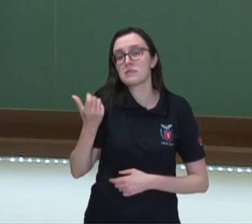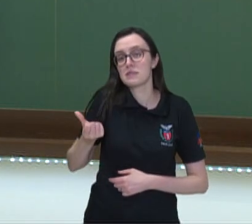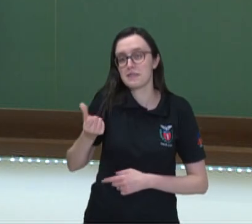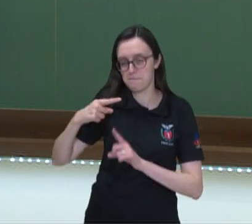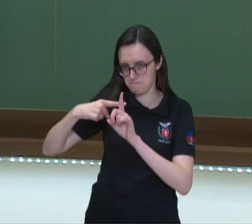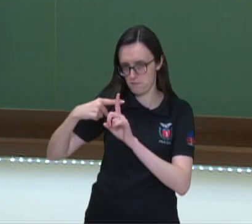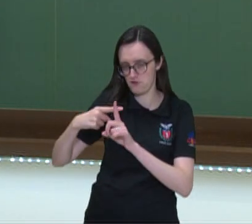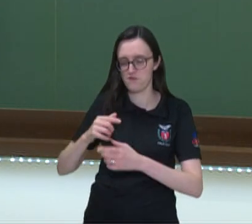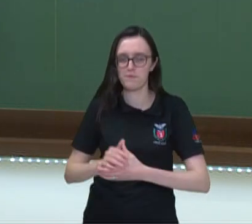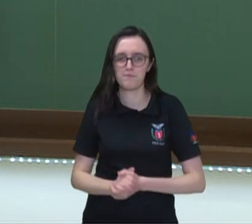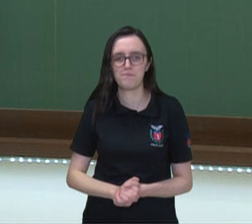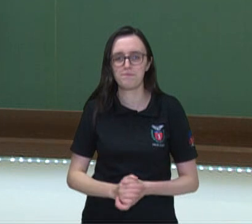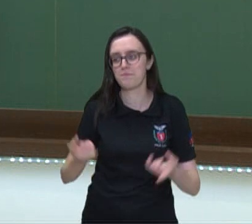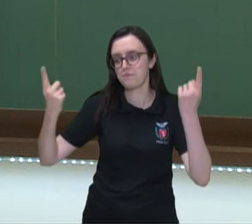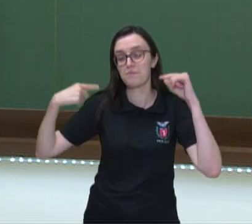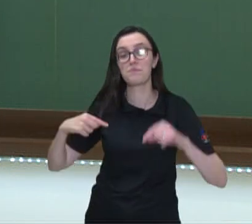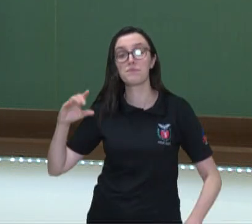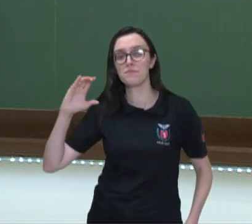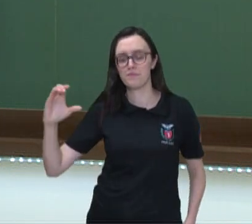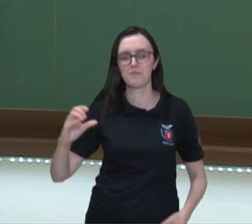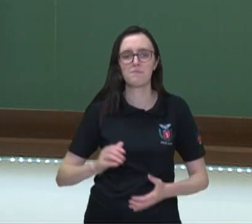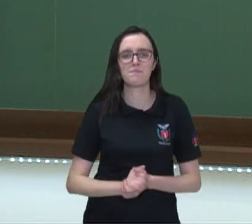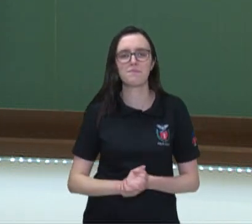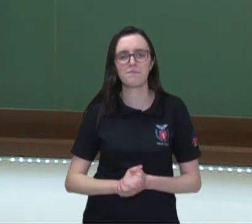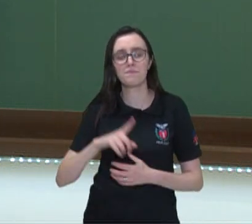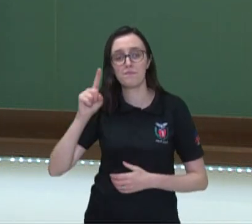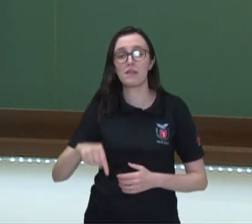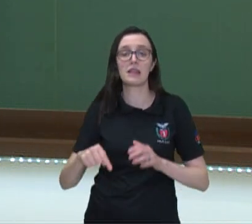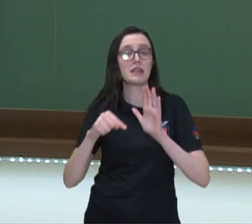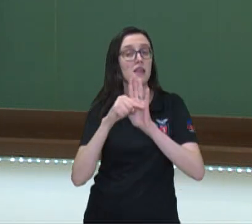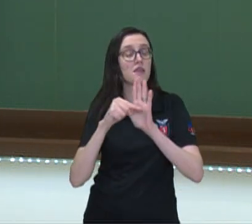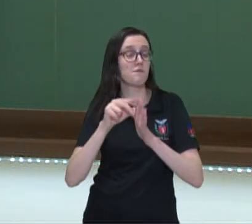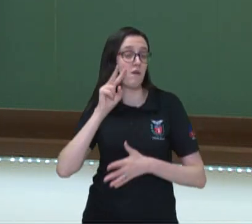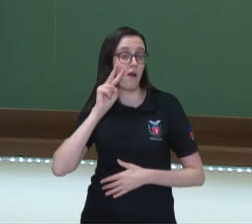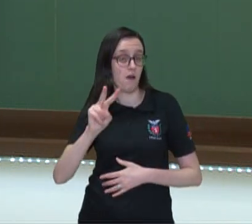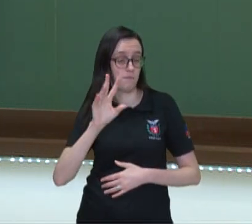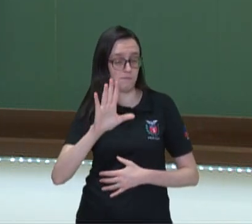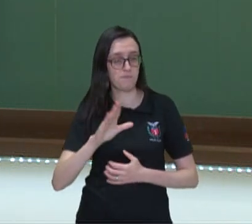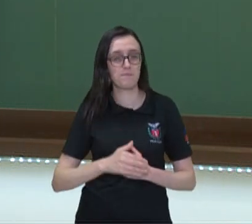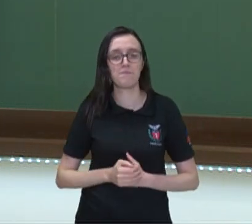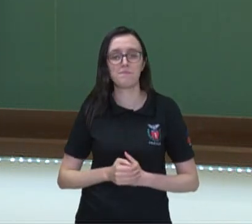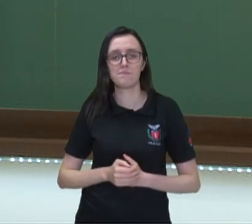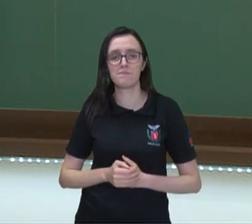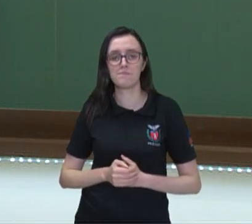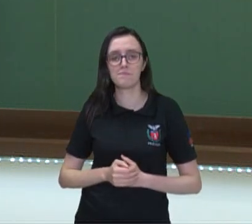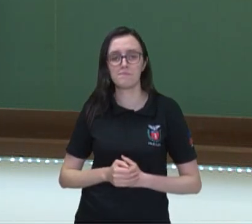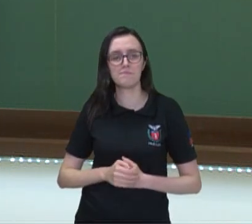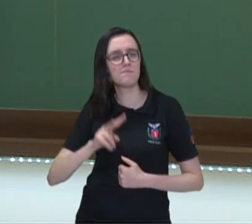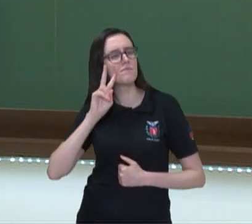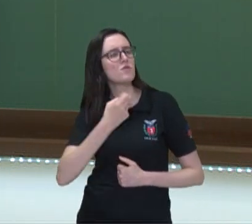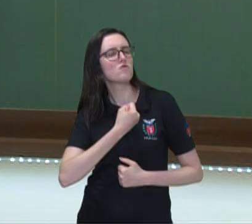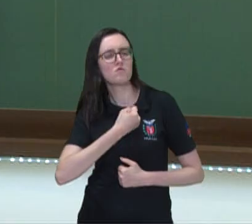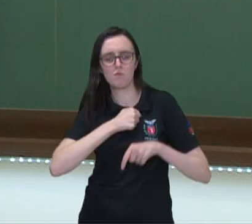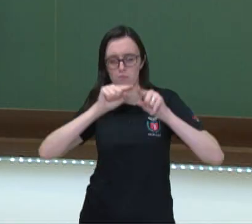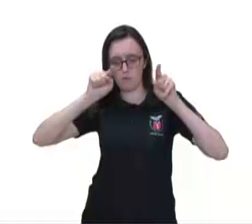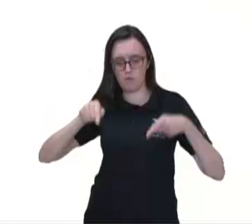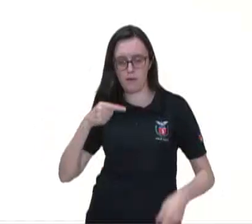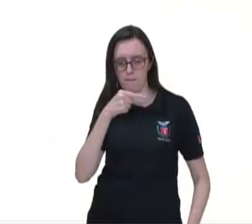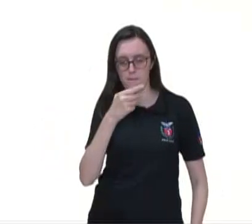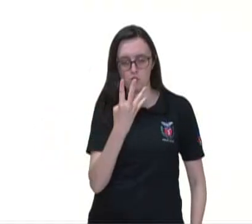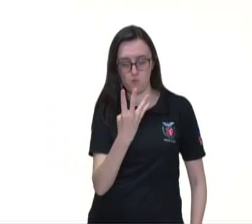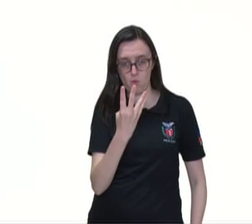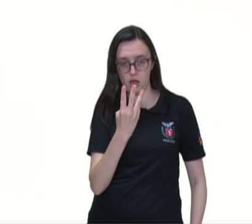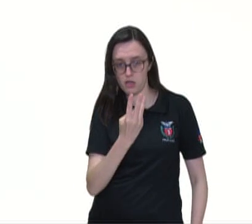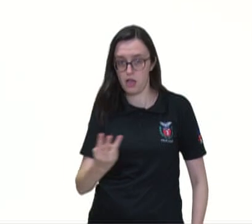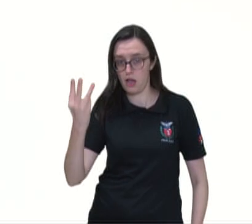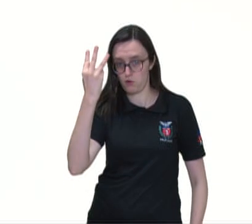Tá bom? Então tá ali. Na letra C eu tenho um negativo elevado ao cubo, né? E vai ficar